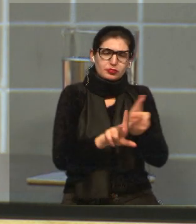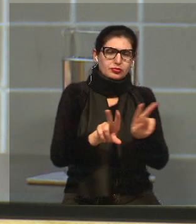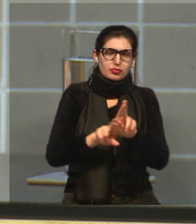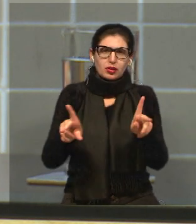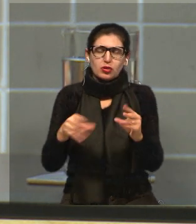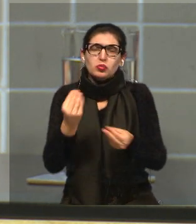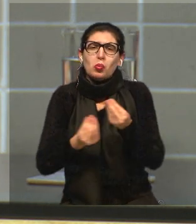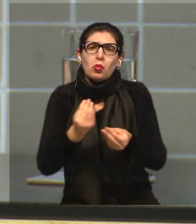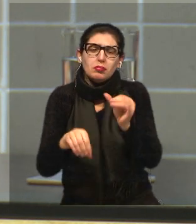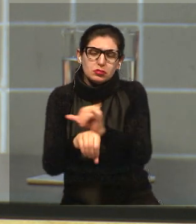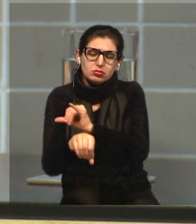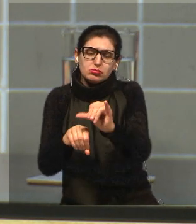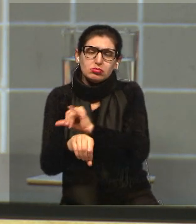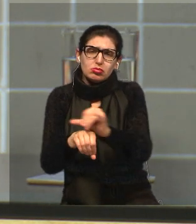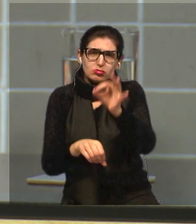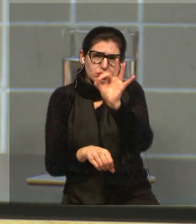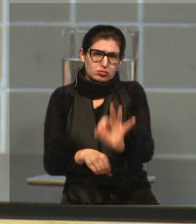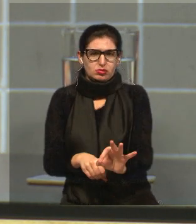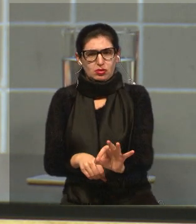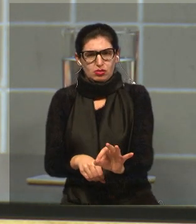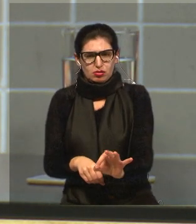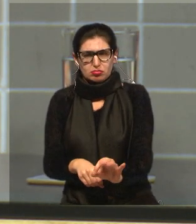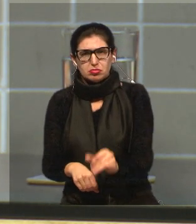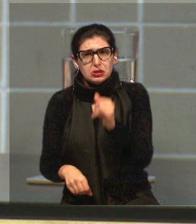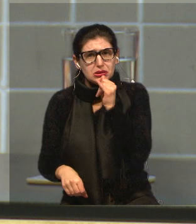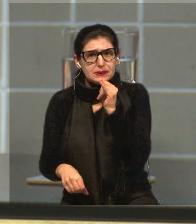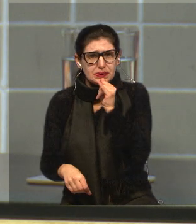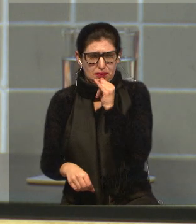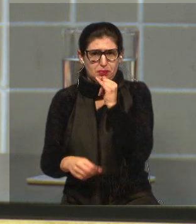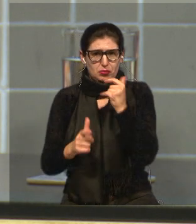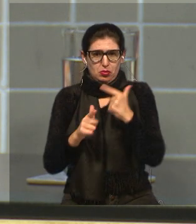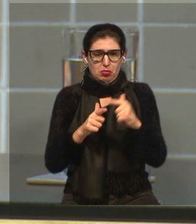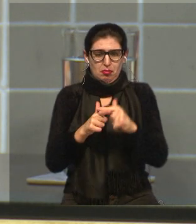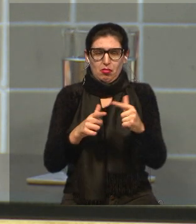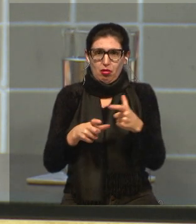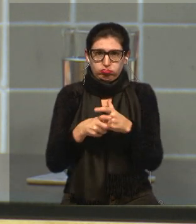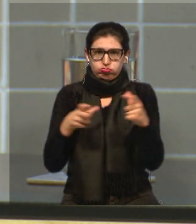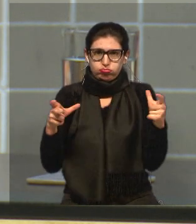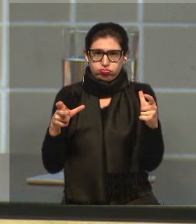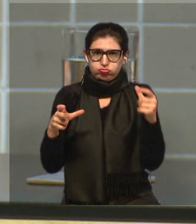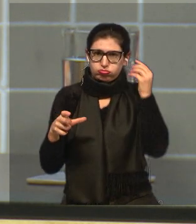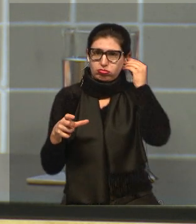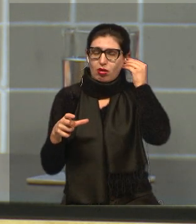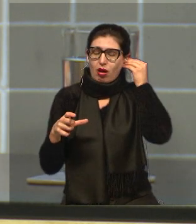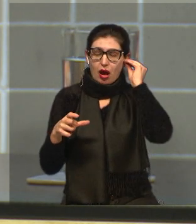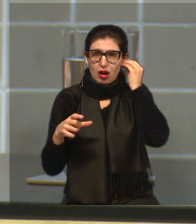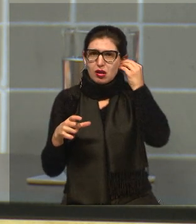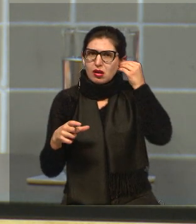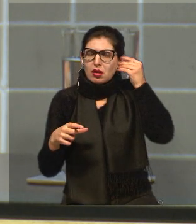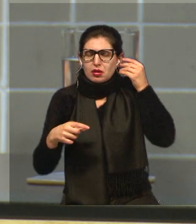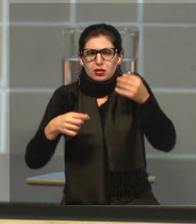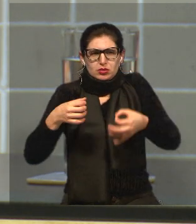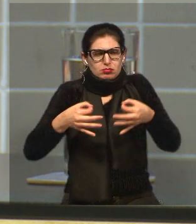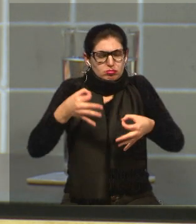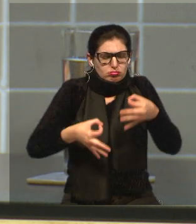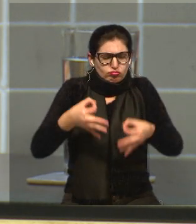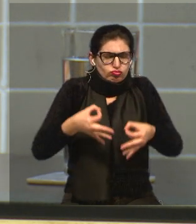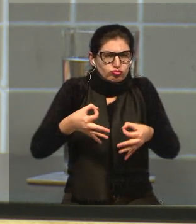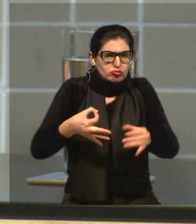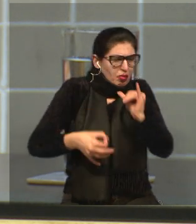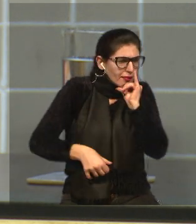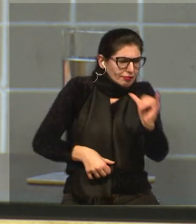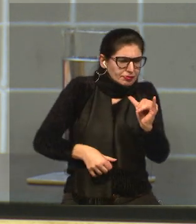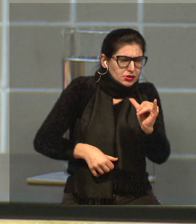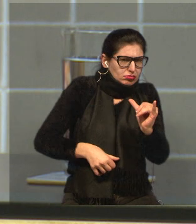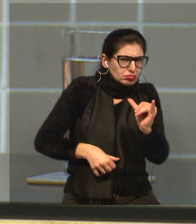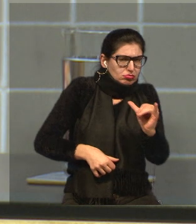executá-las. Somente ocorrendo em casos extremos, comunicando imediatamente o Poder Judiciário dos